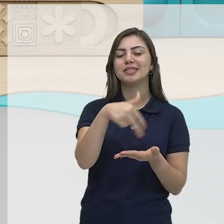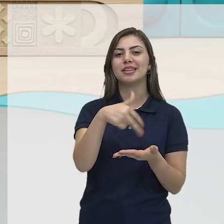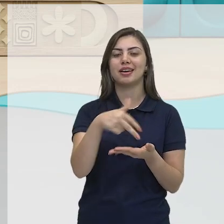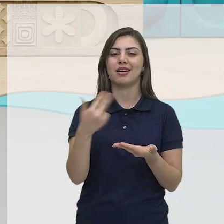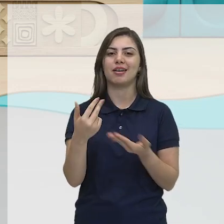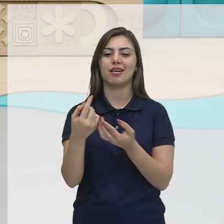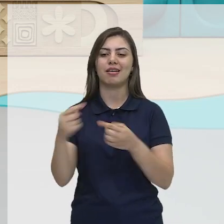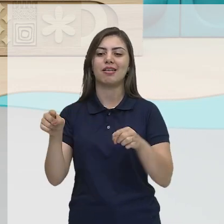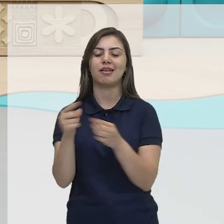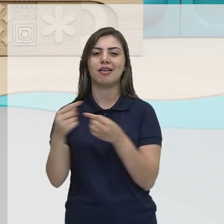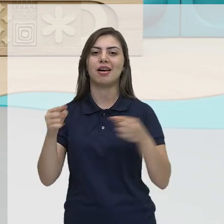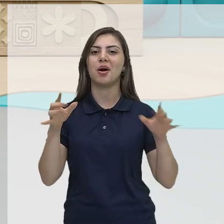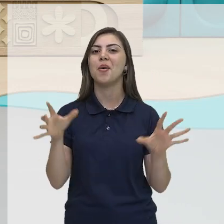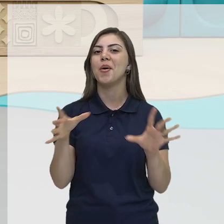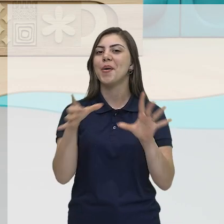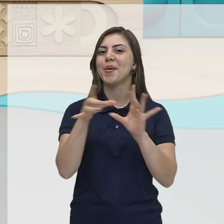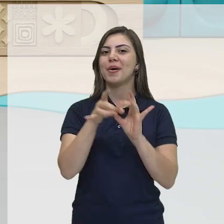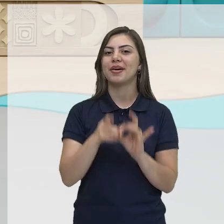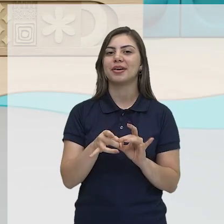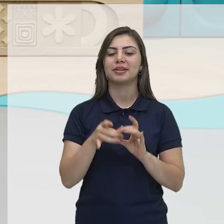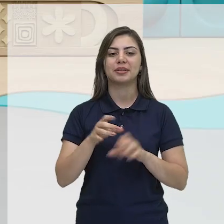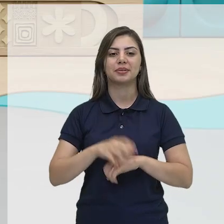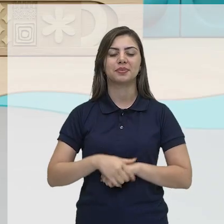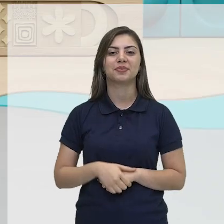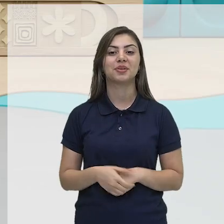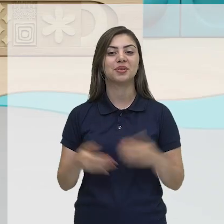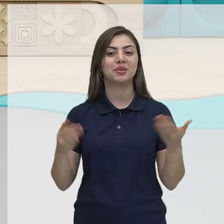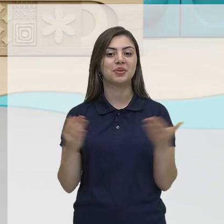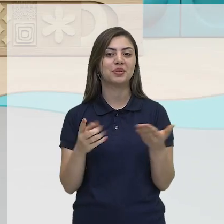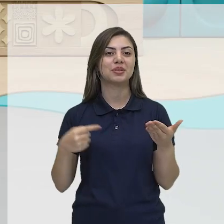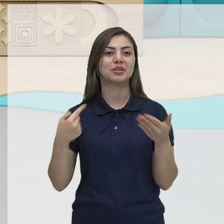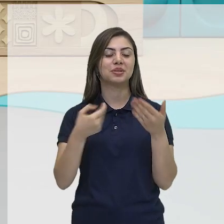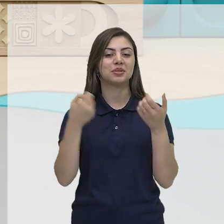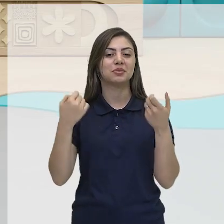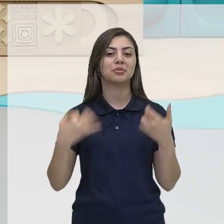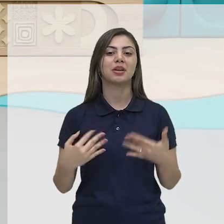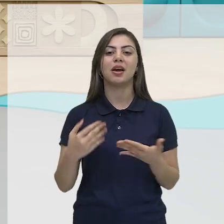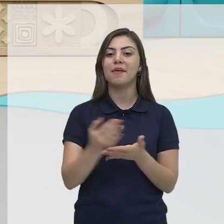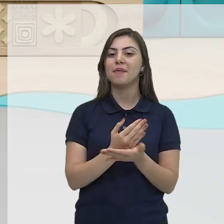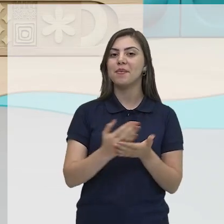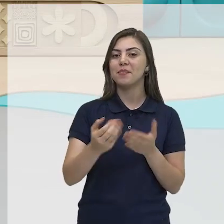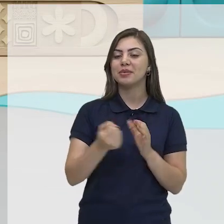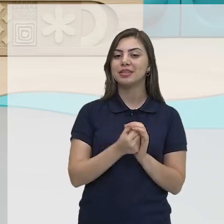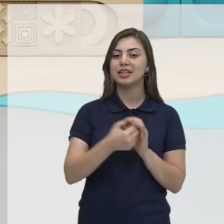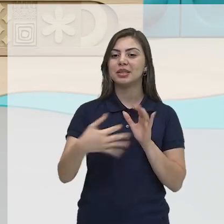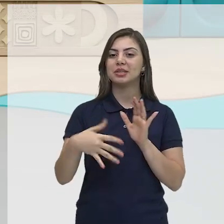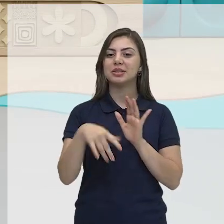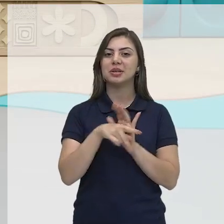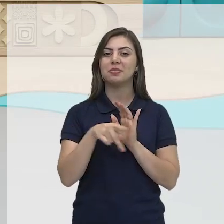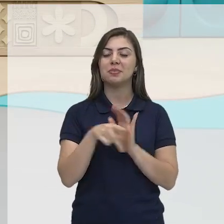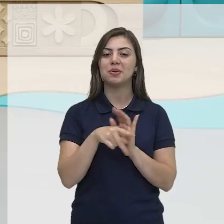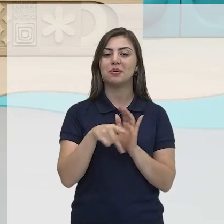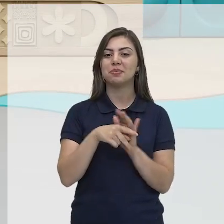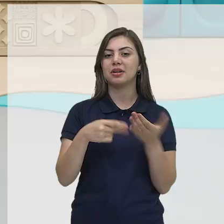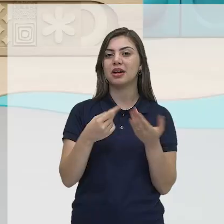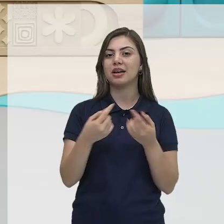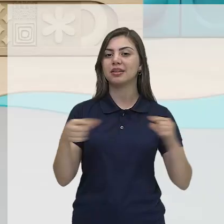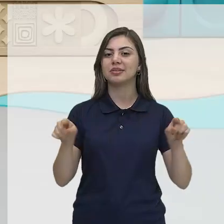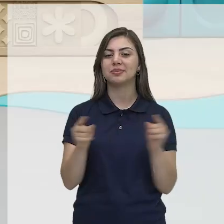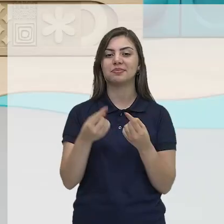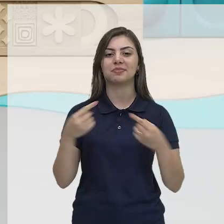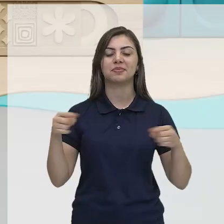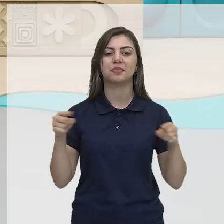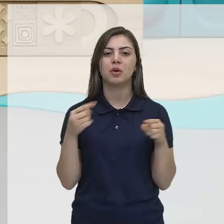que de mãos dadas. Então, nesta aula, nós vamos conversar sobre alguns elementos da música e entender como essa